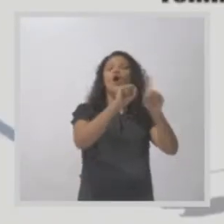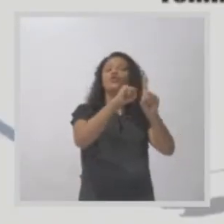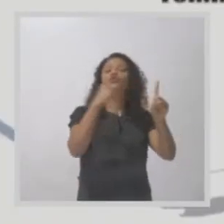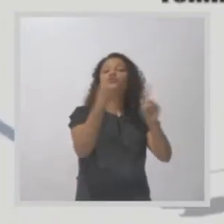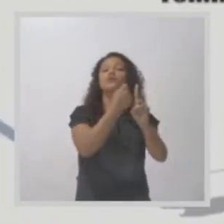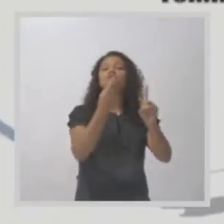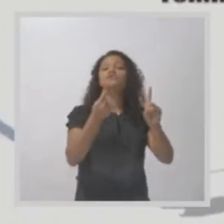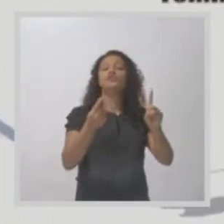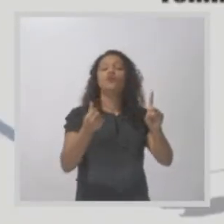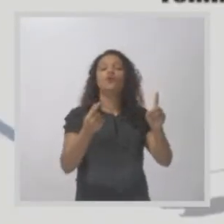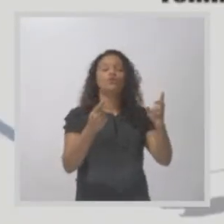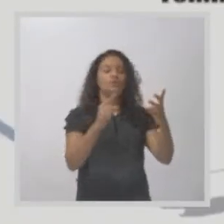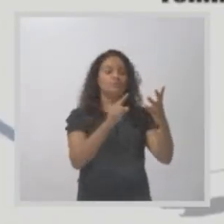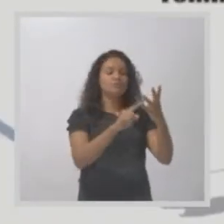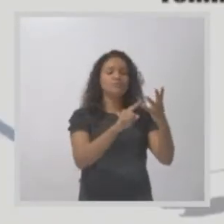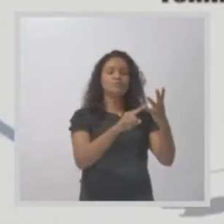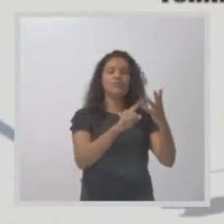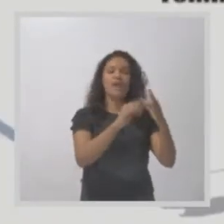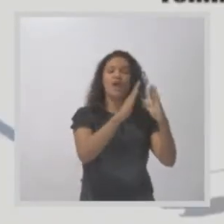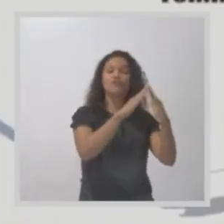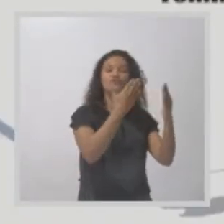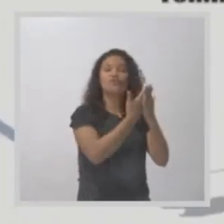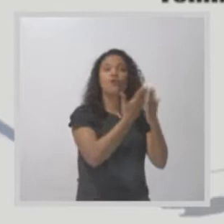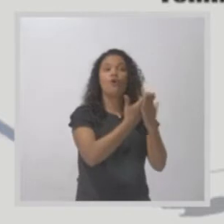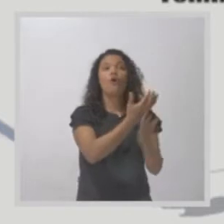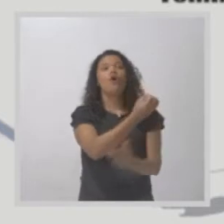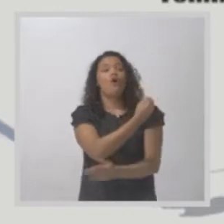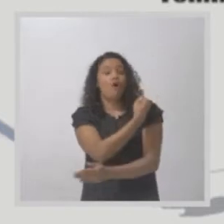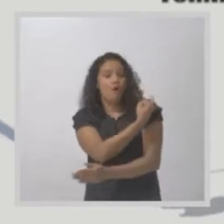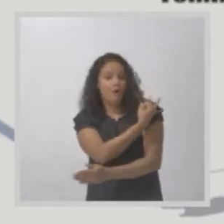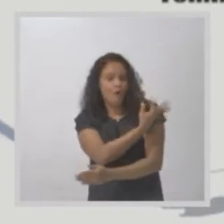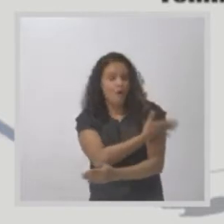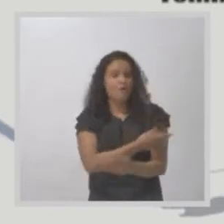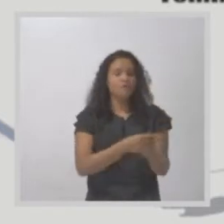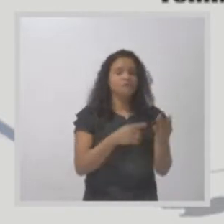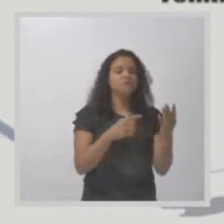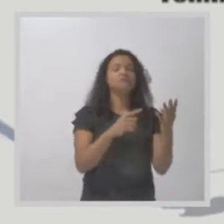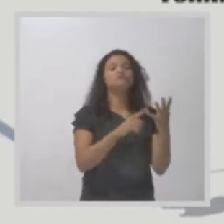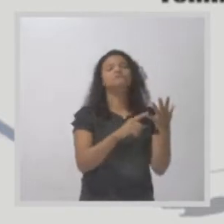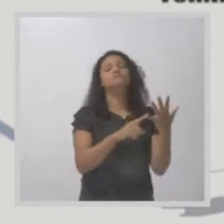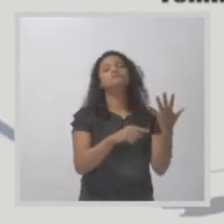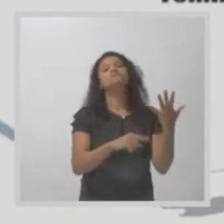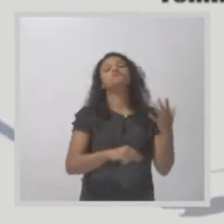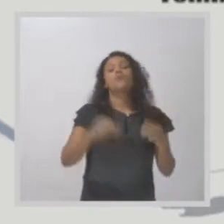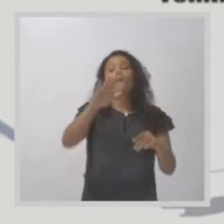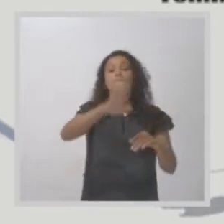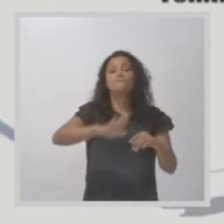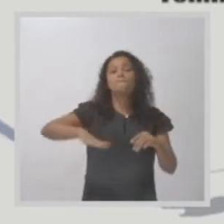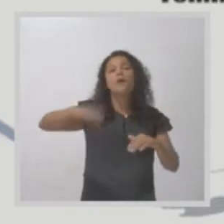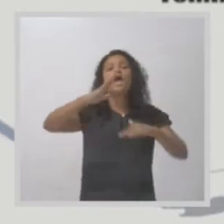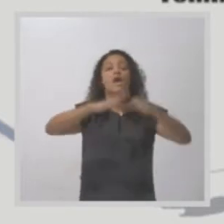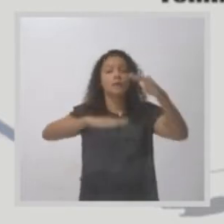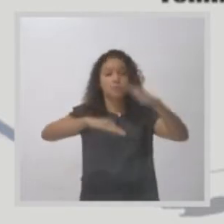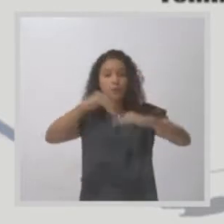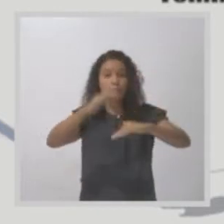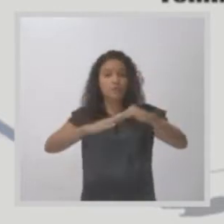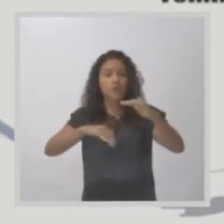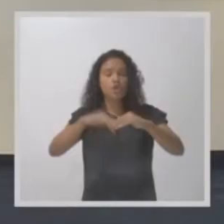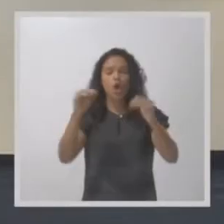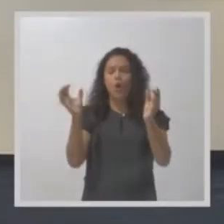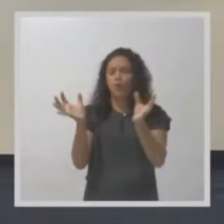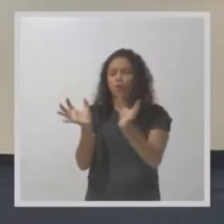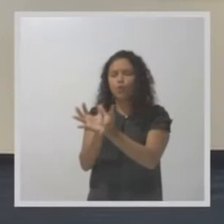grau de escolaridade, o meio profissional, os grupos sociais, as chamadas